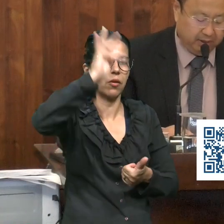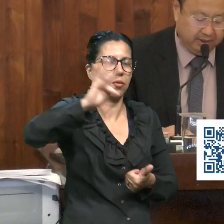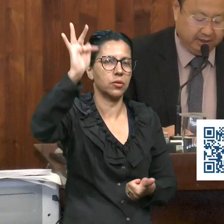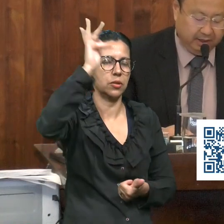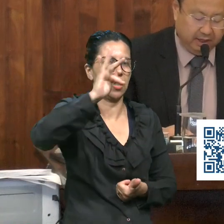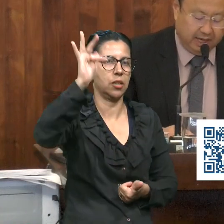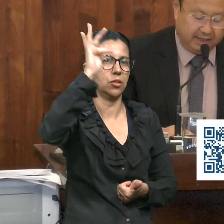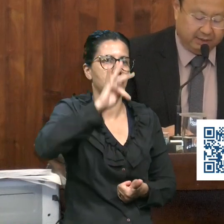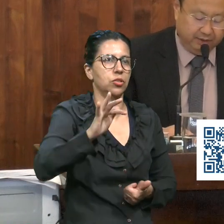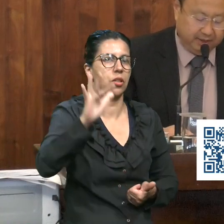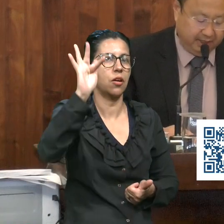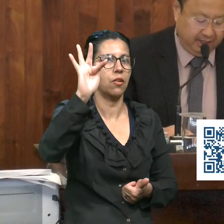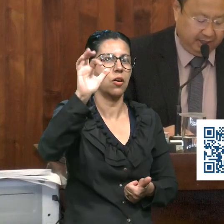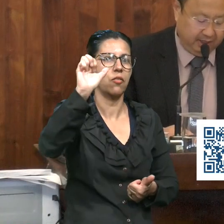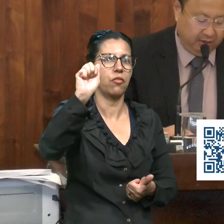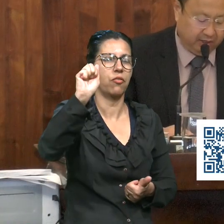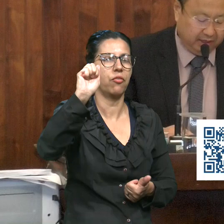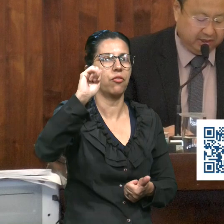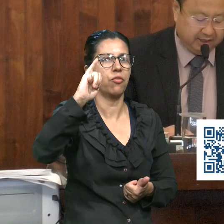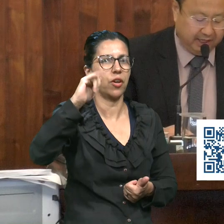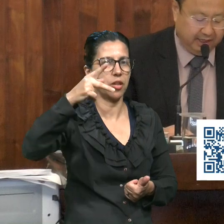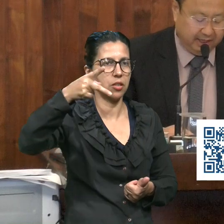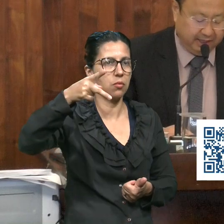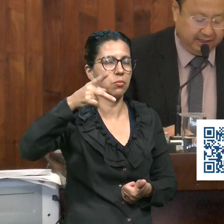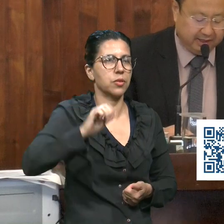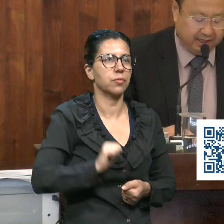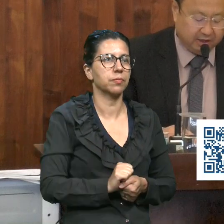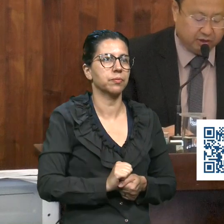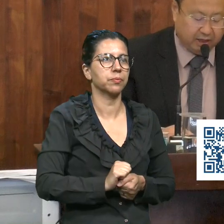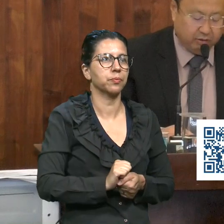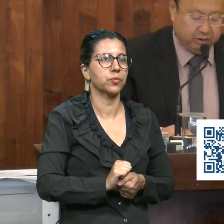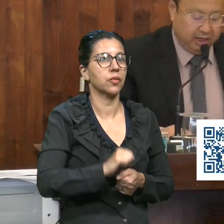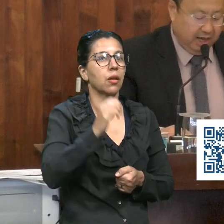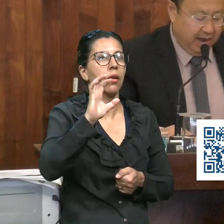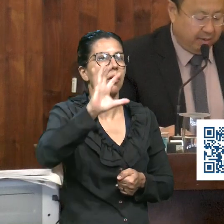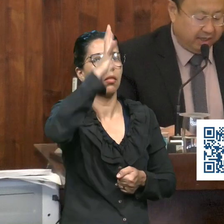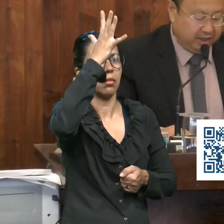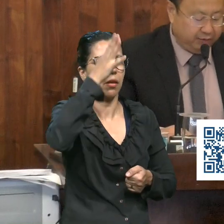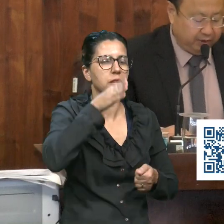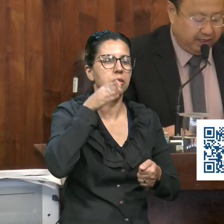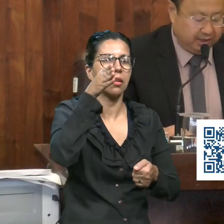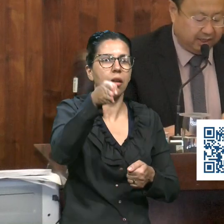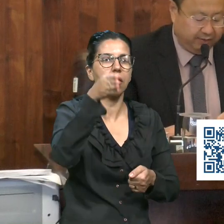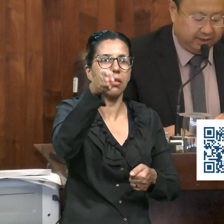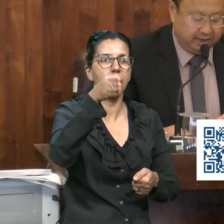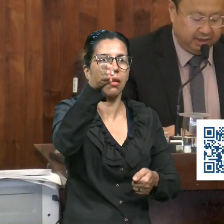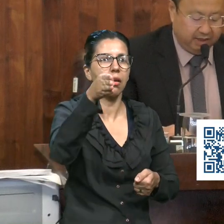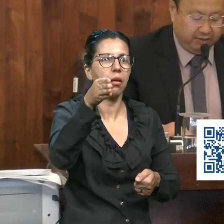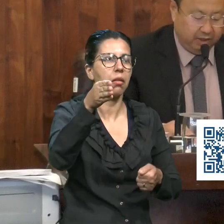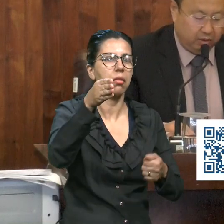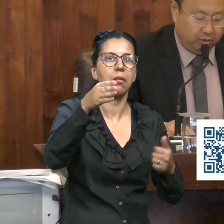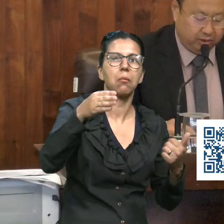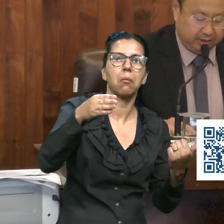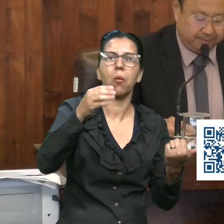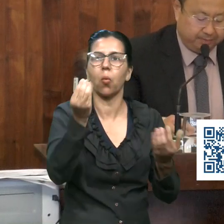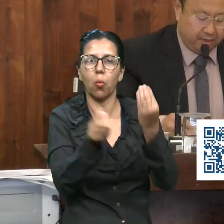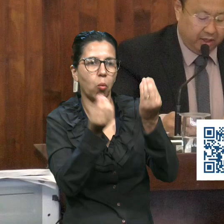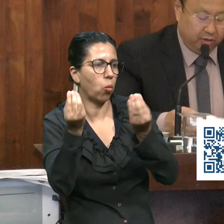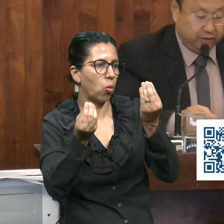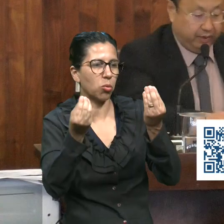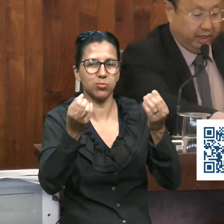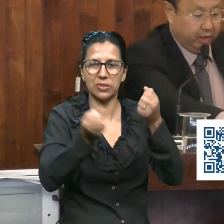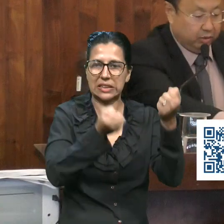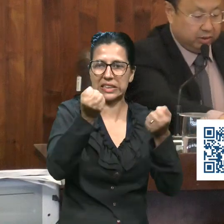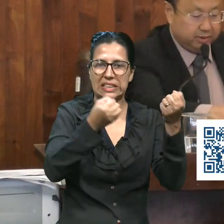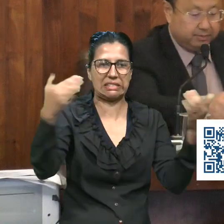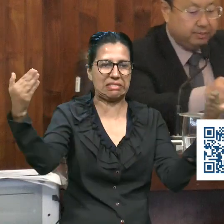Interior Paulista. Haja vista que, em horários de saída, entrada e saída dos alunos, há uma grande dificuldade de travessia, levando em conta que